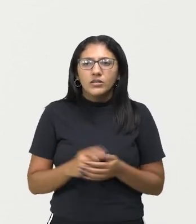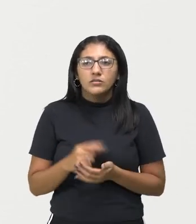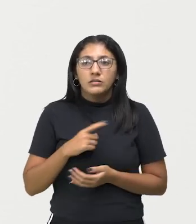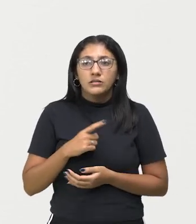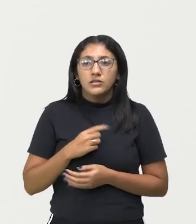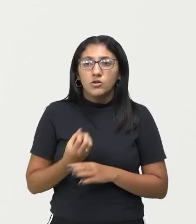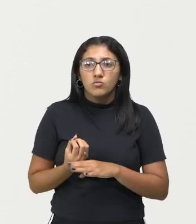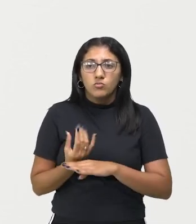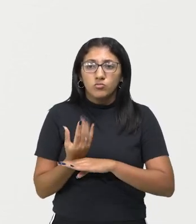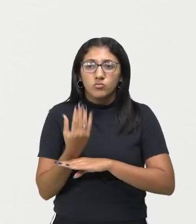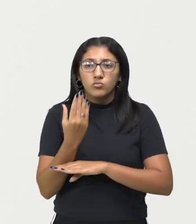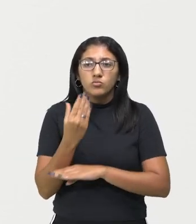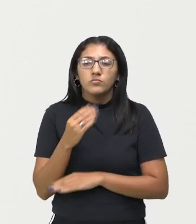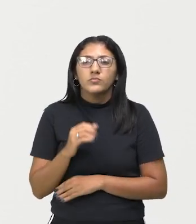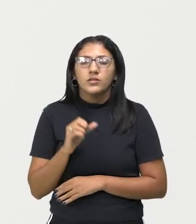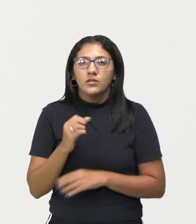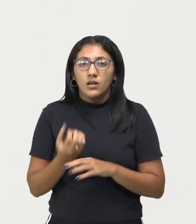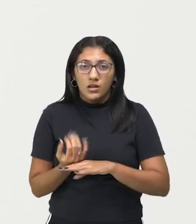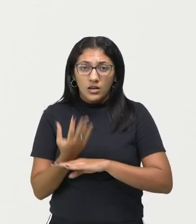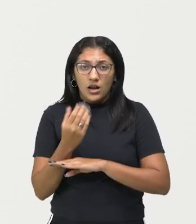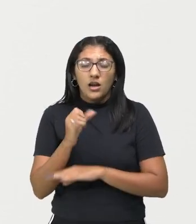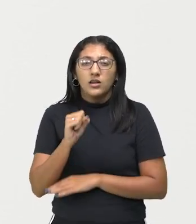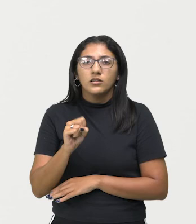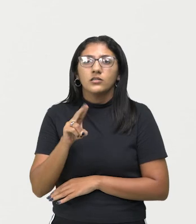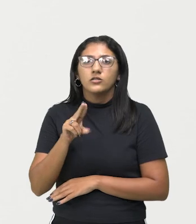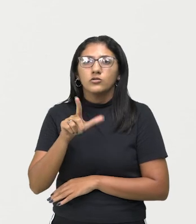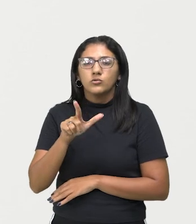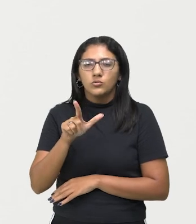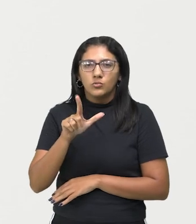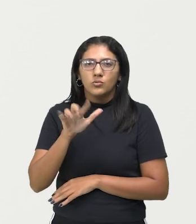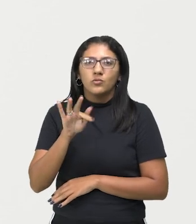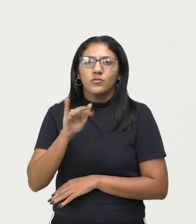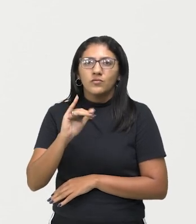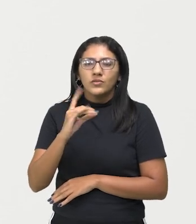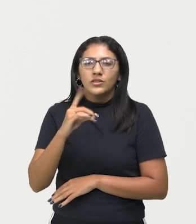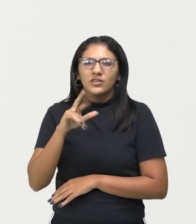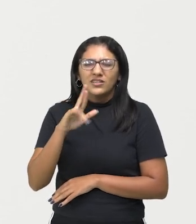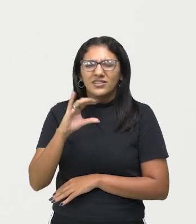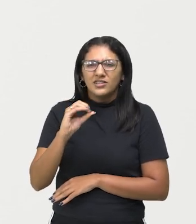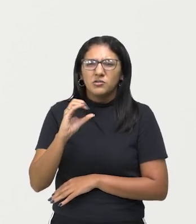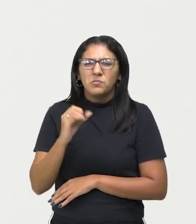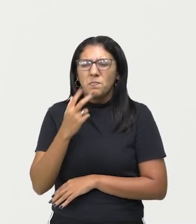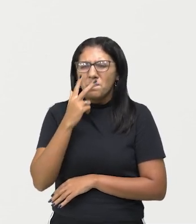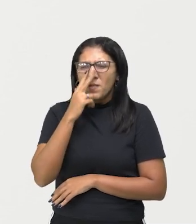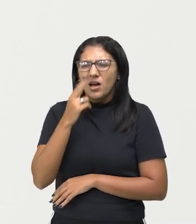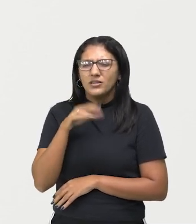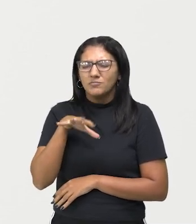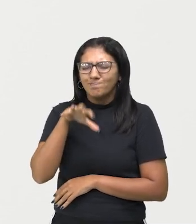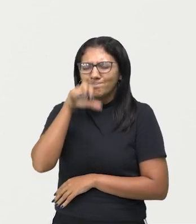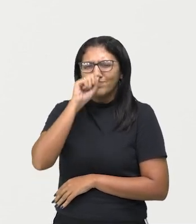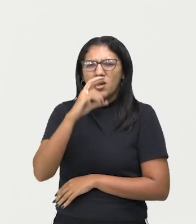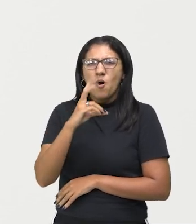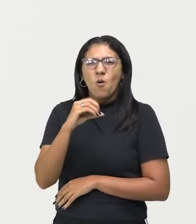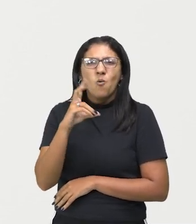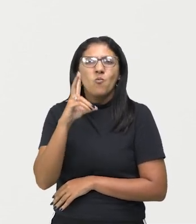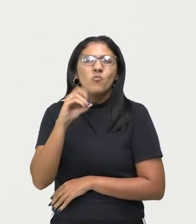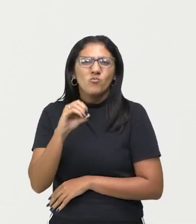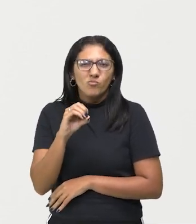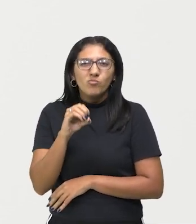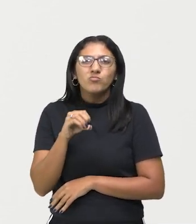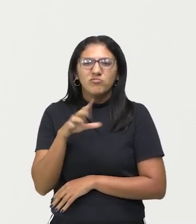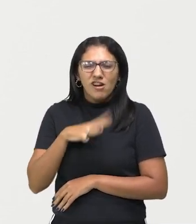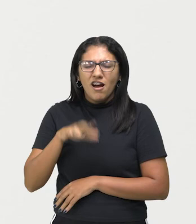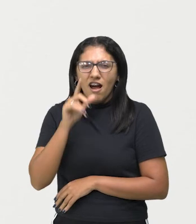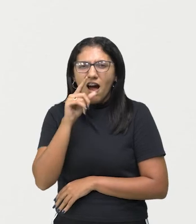gás sulfídrico, e ele vai dar um cheiro de ovo podre àquela água daquele